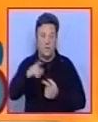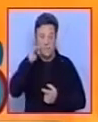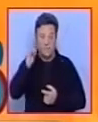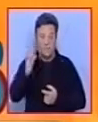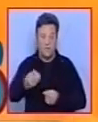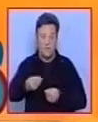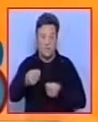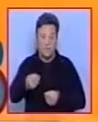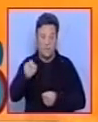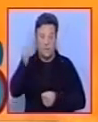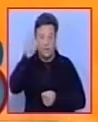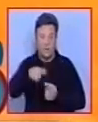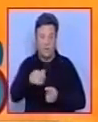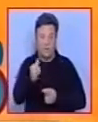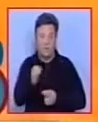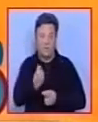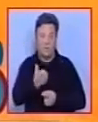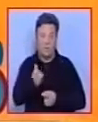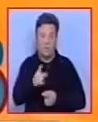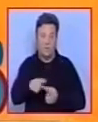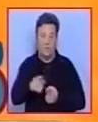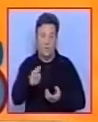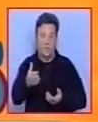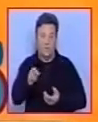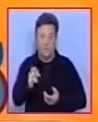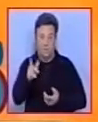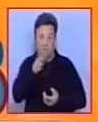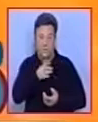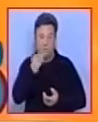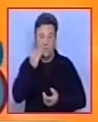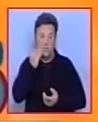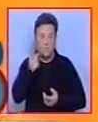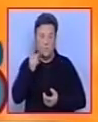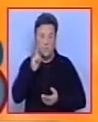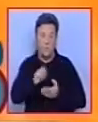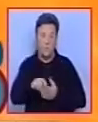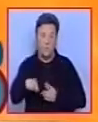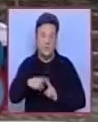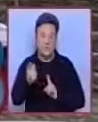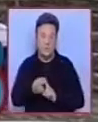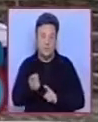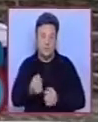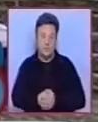foi apresentada na aldeia de Piódão. A Paula Costa vai-nos explicar como é o evento deste ano.